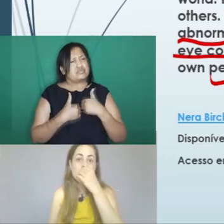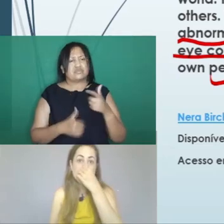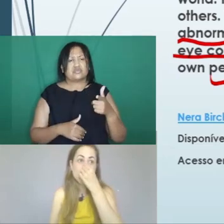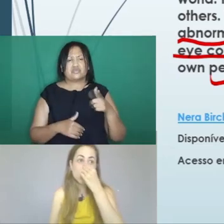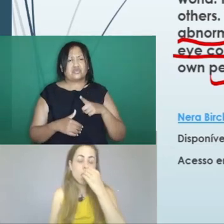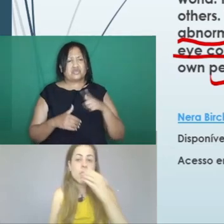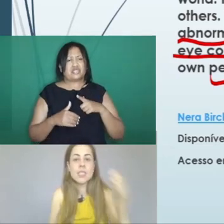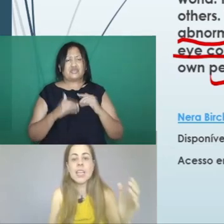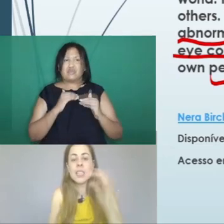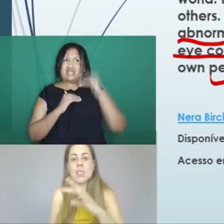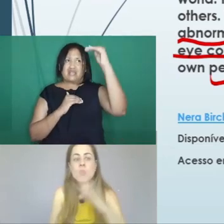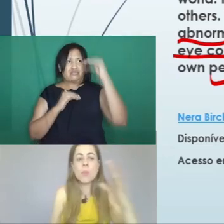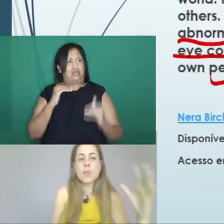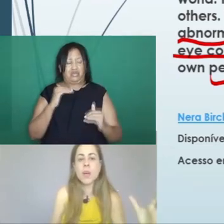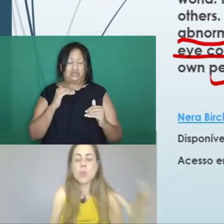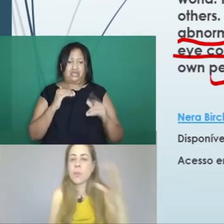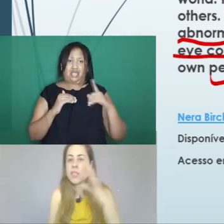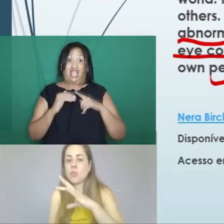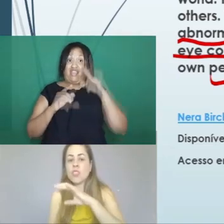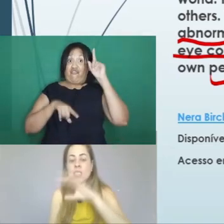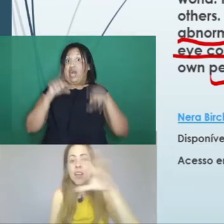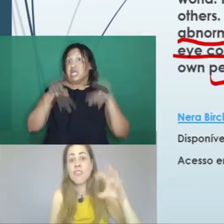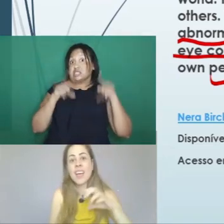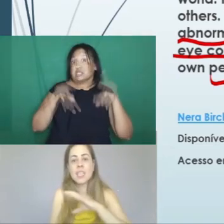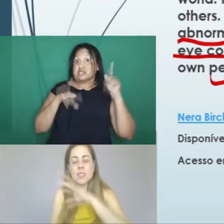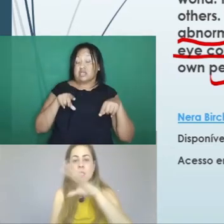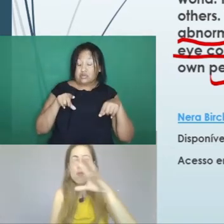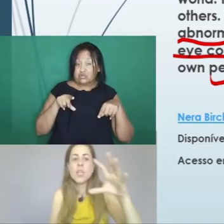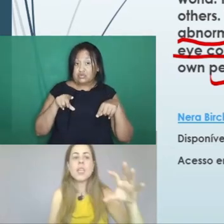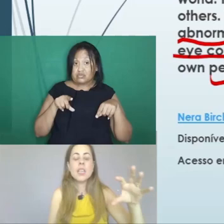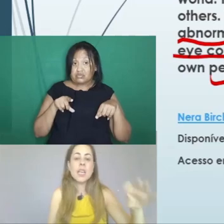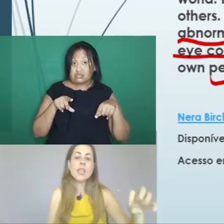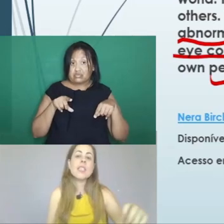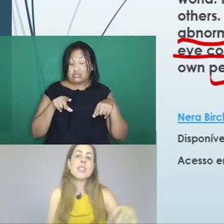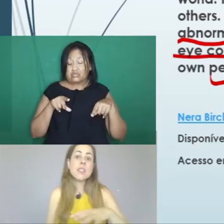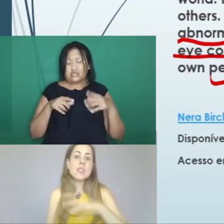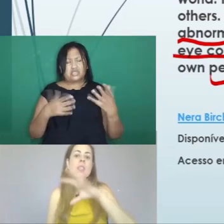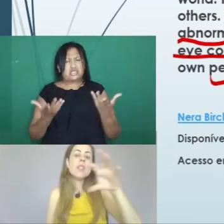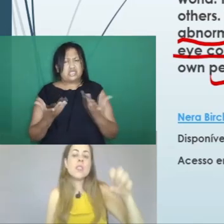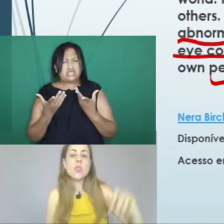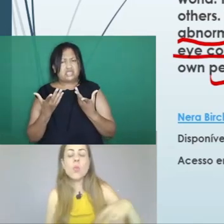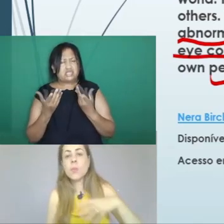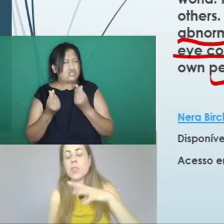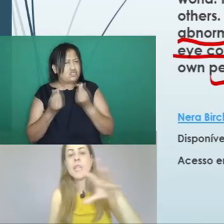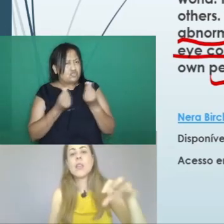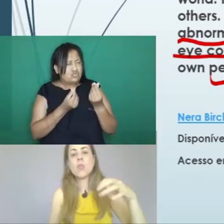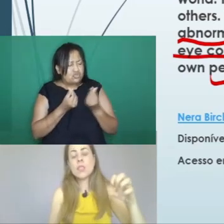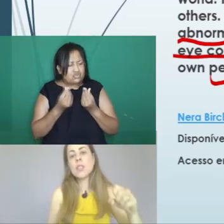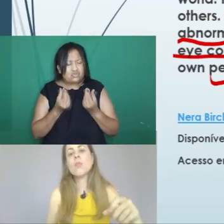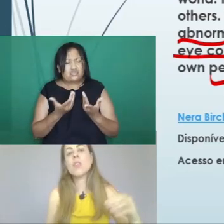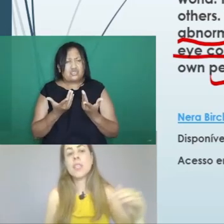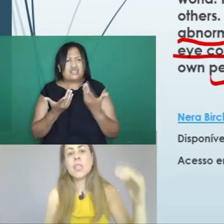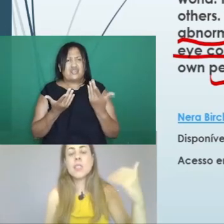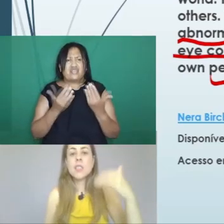no espectro autista a gente não tem essa gradação do mais baixo para o mais alto a gente tem a variação né desses sintomas dessa